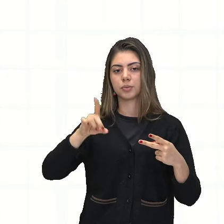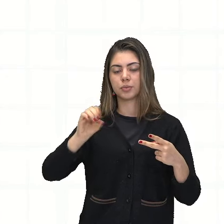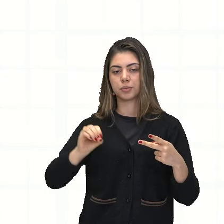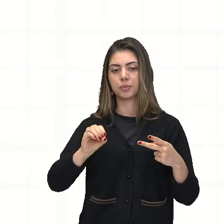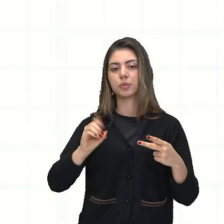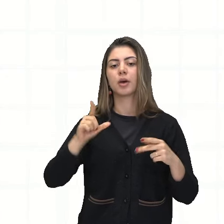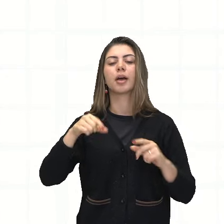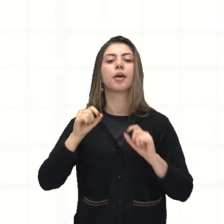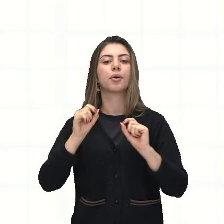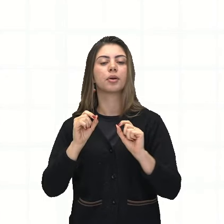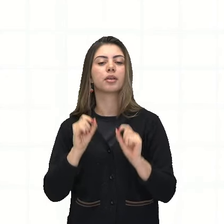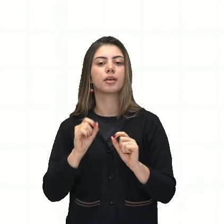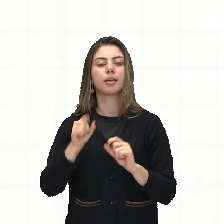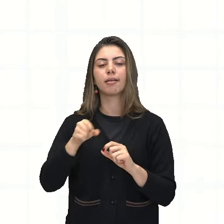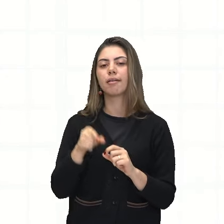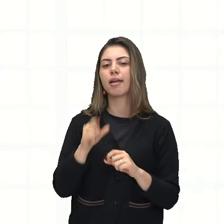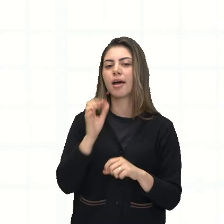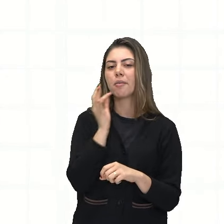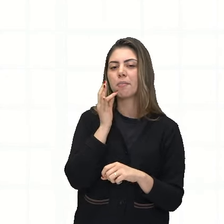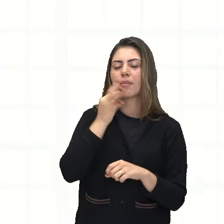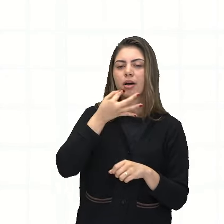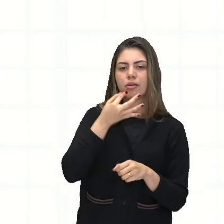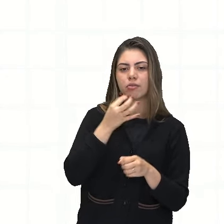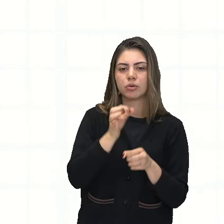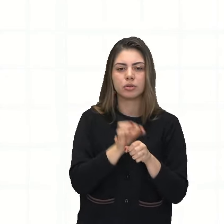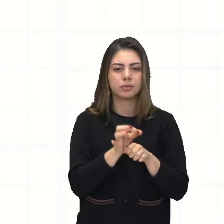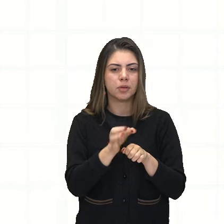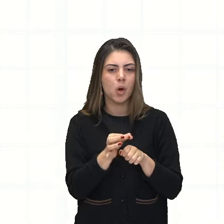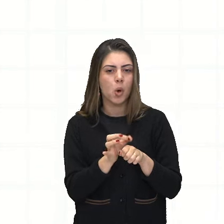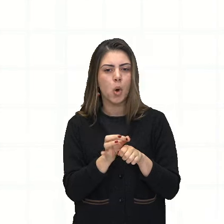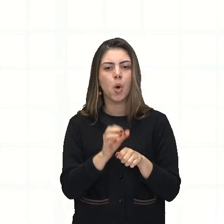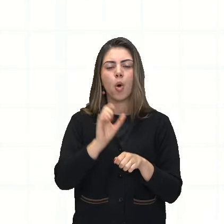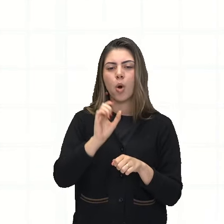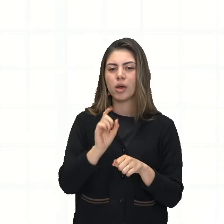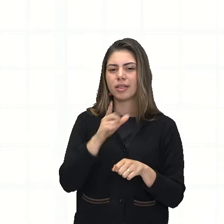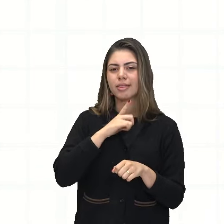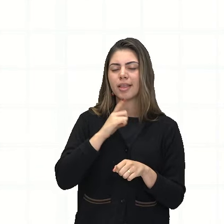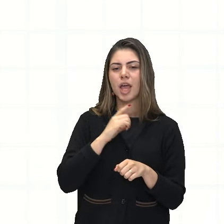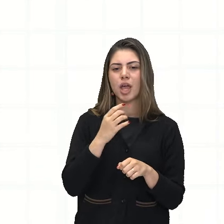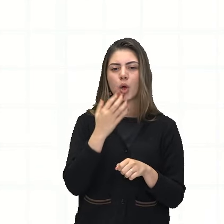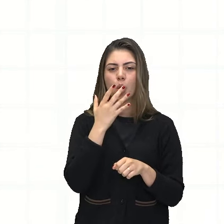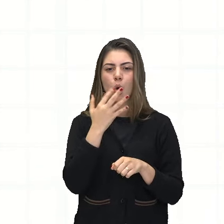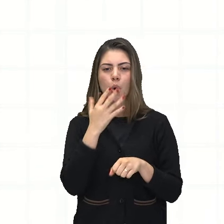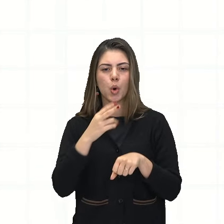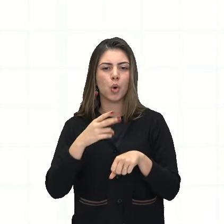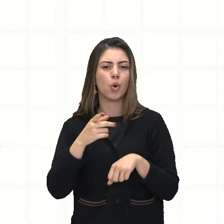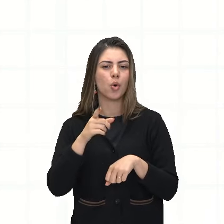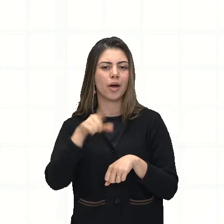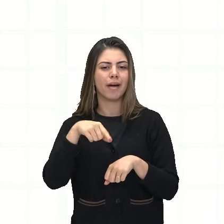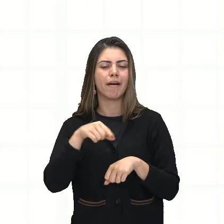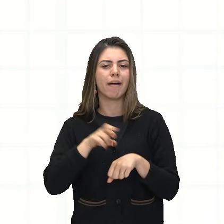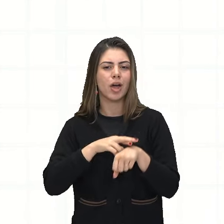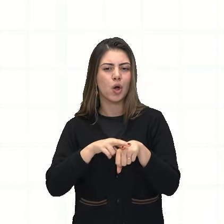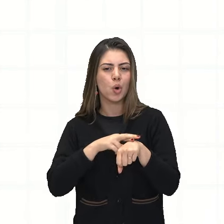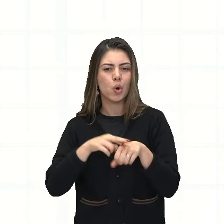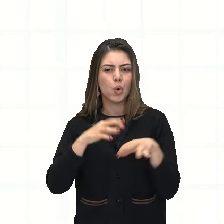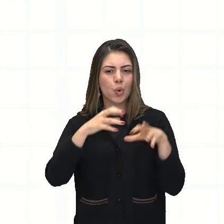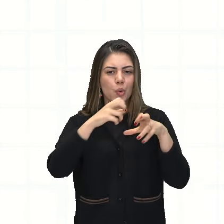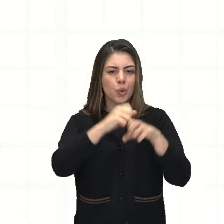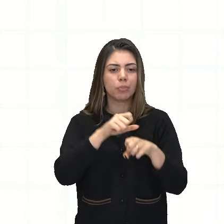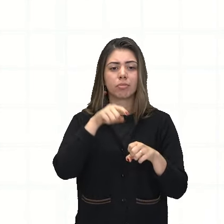oferece uma explosão de sabor e nutrientes. Esse fruto é uma